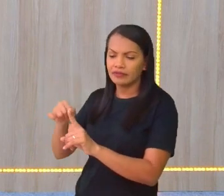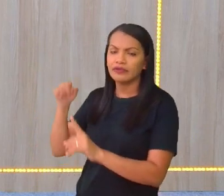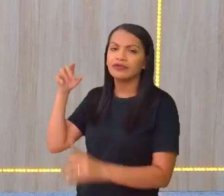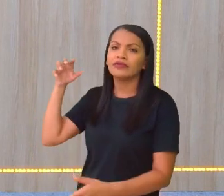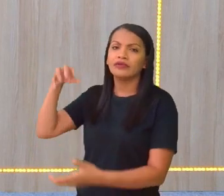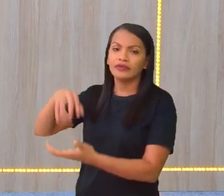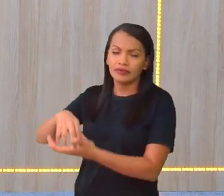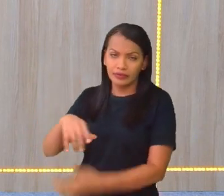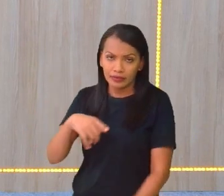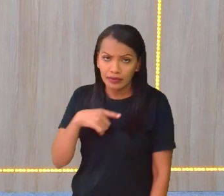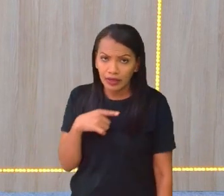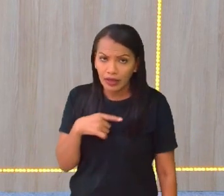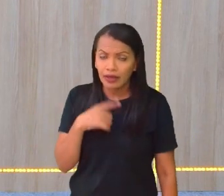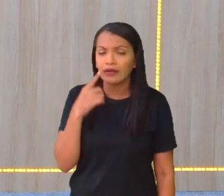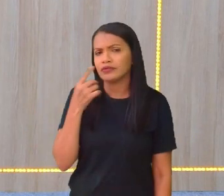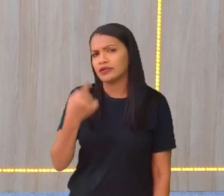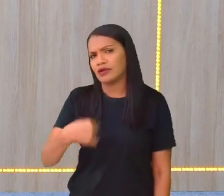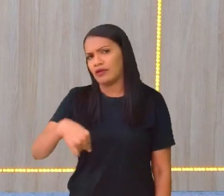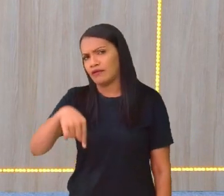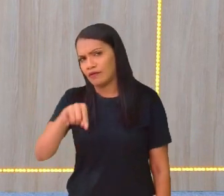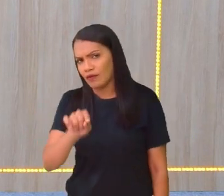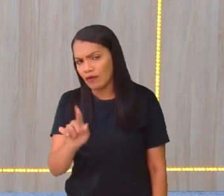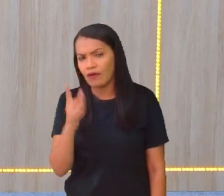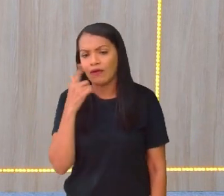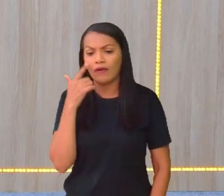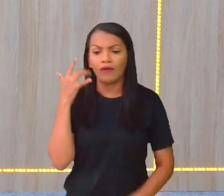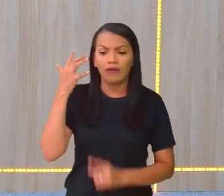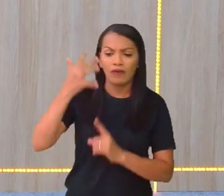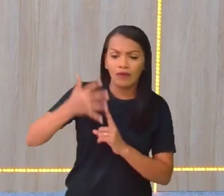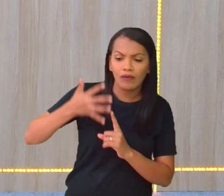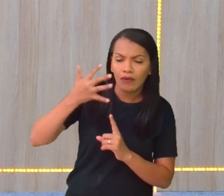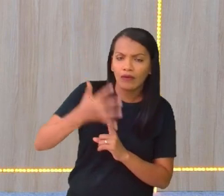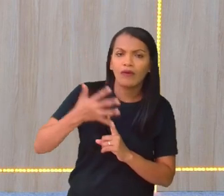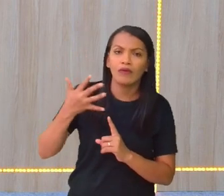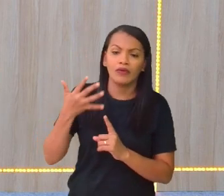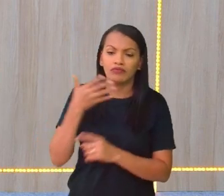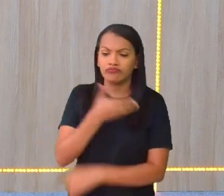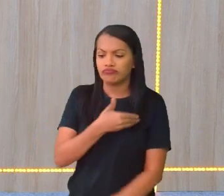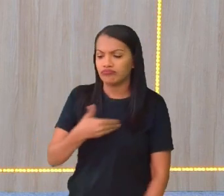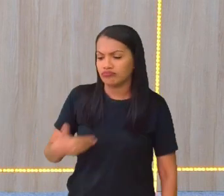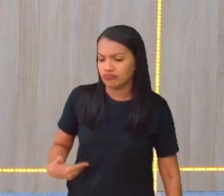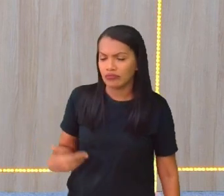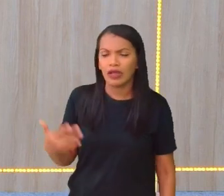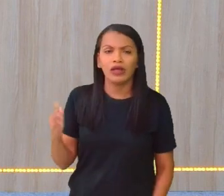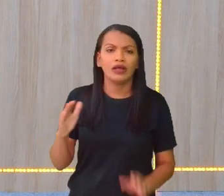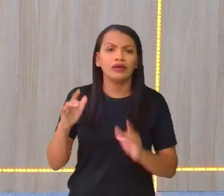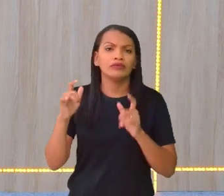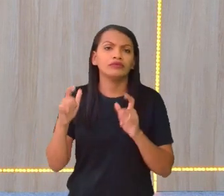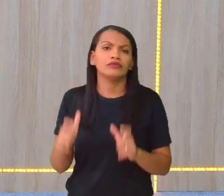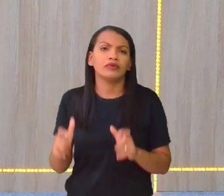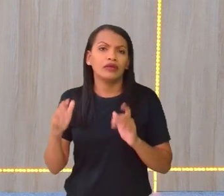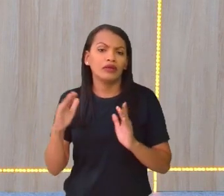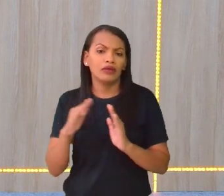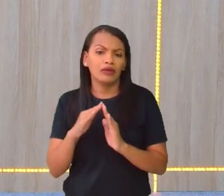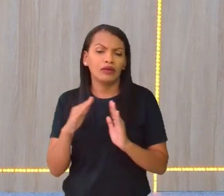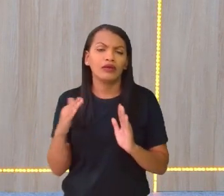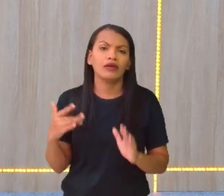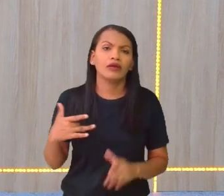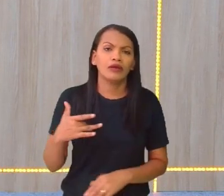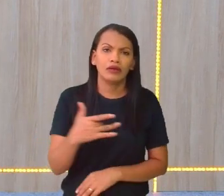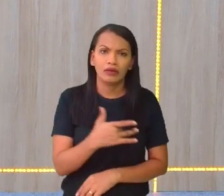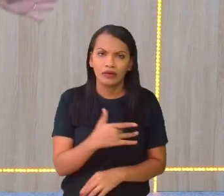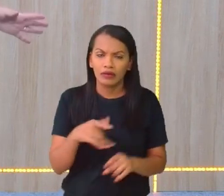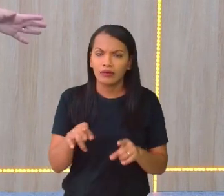comunitário tem. Então, quando vocês forem, não é, a uma palestra pública, seja no posto de saúde, seja no